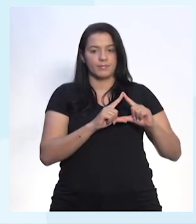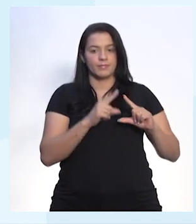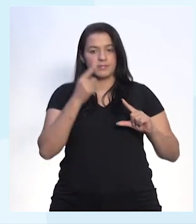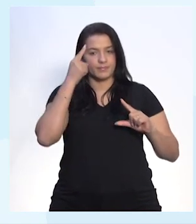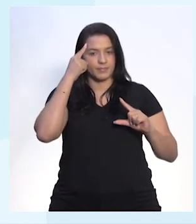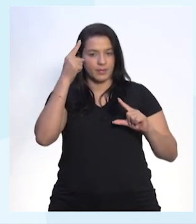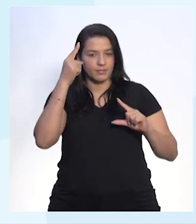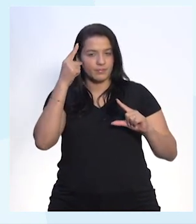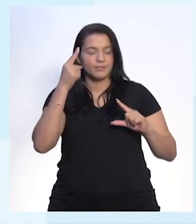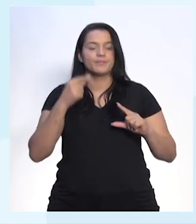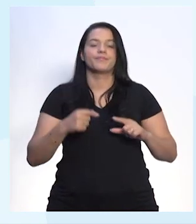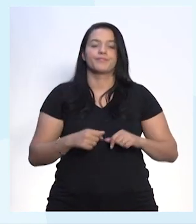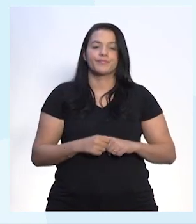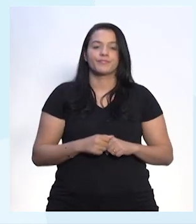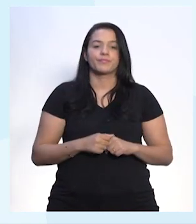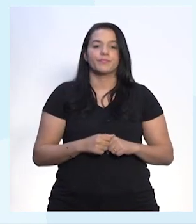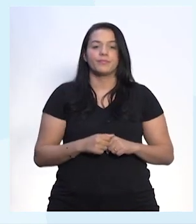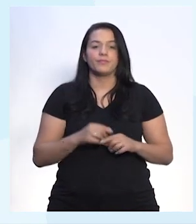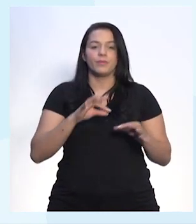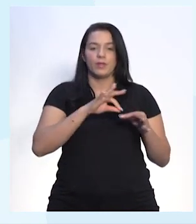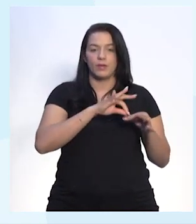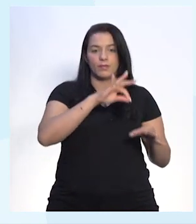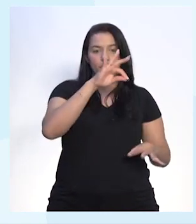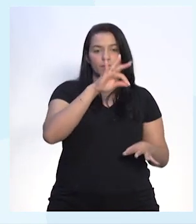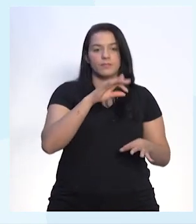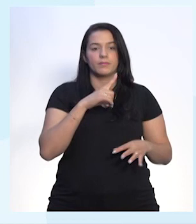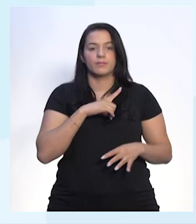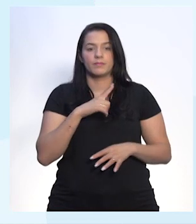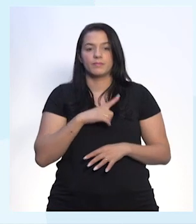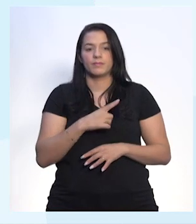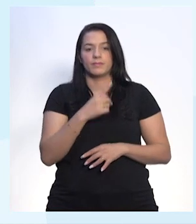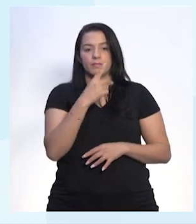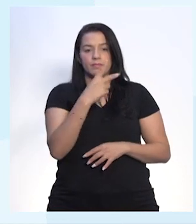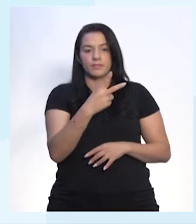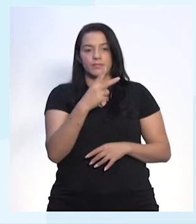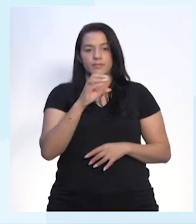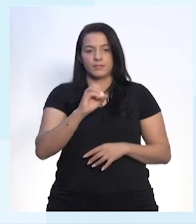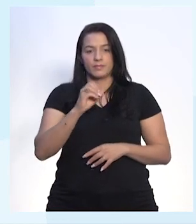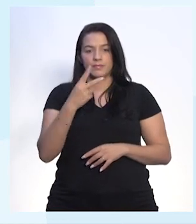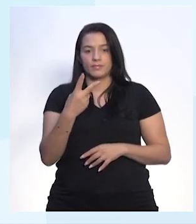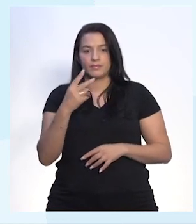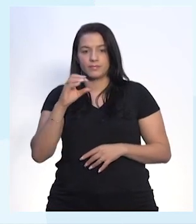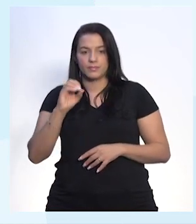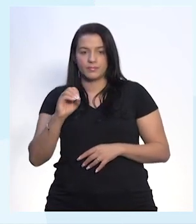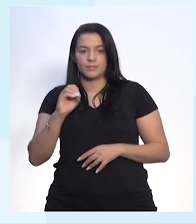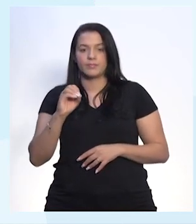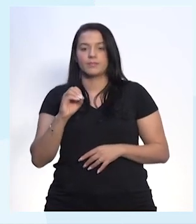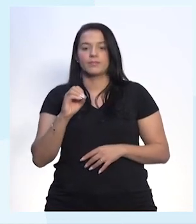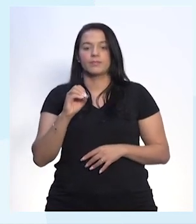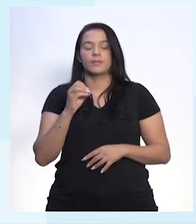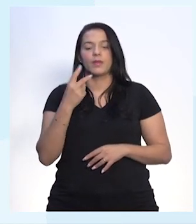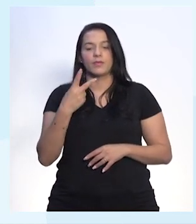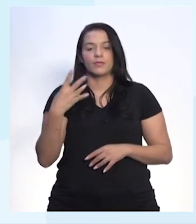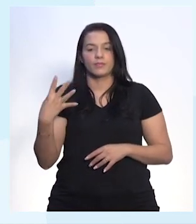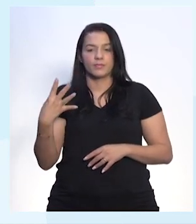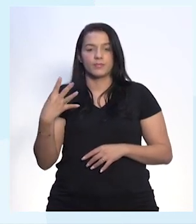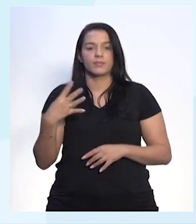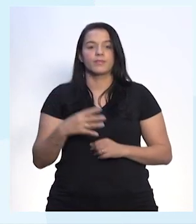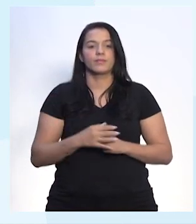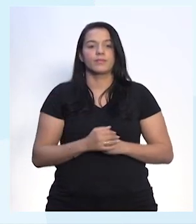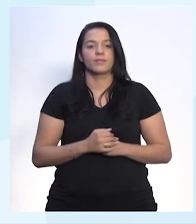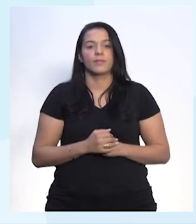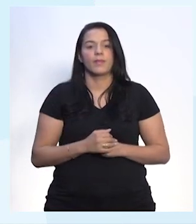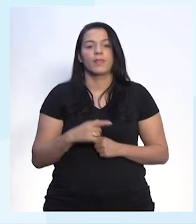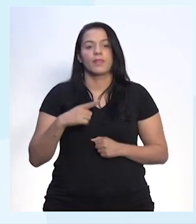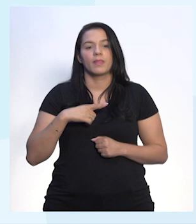triângulo, né? Então, eu tenho aqui o triângulo 20 e 24, e aí eu coloquei ele aqui, ó. Esqueci até de colocar